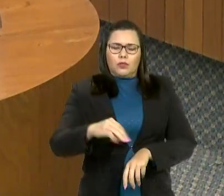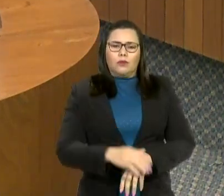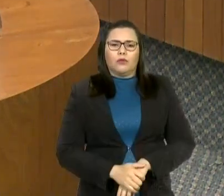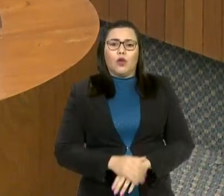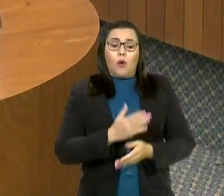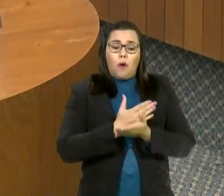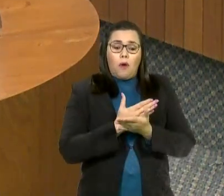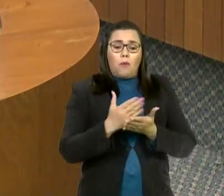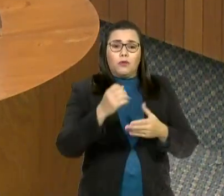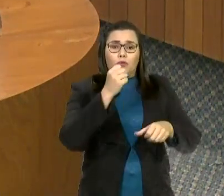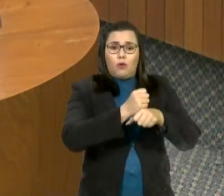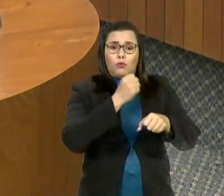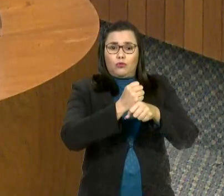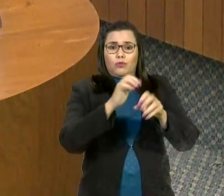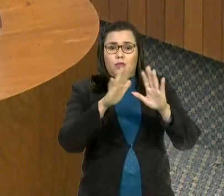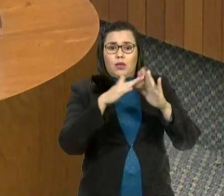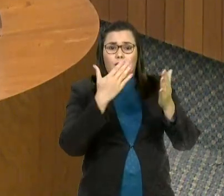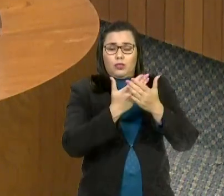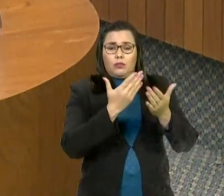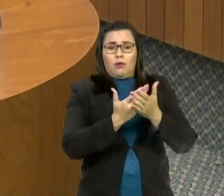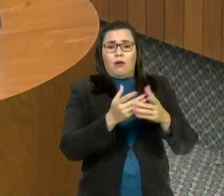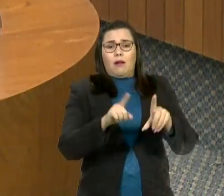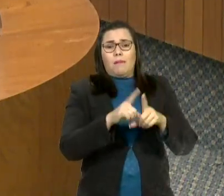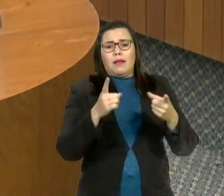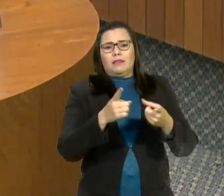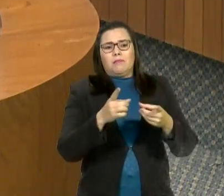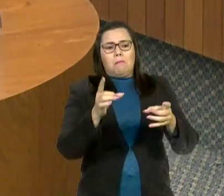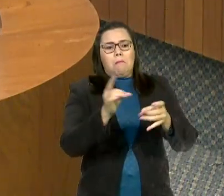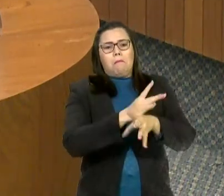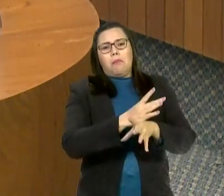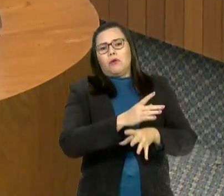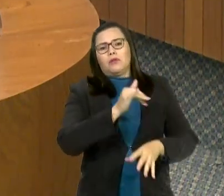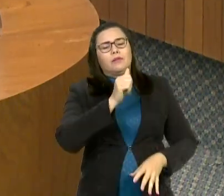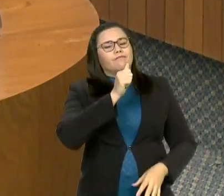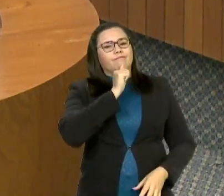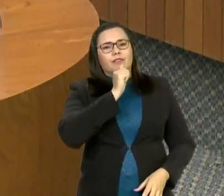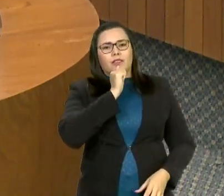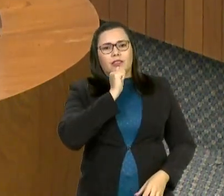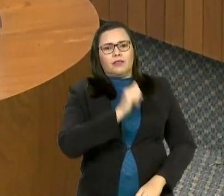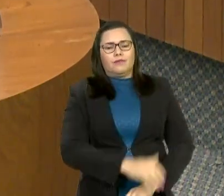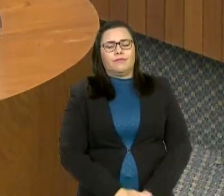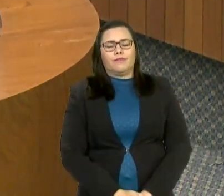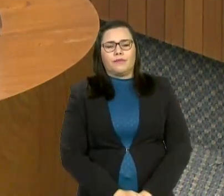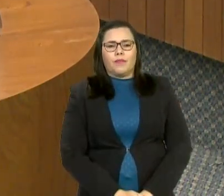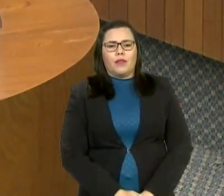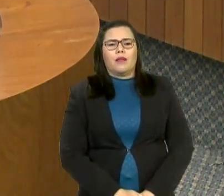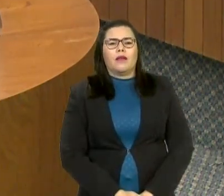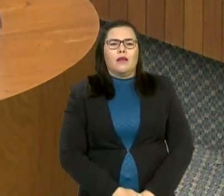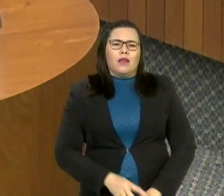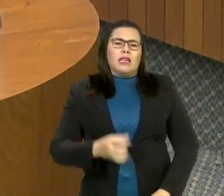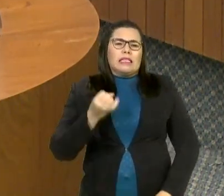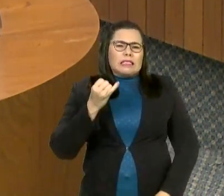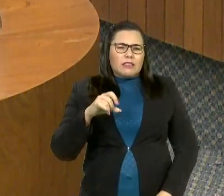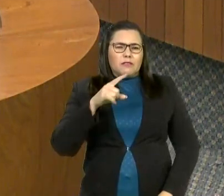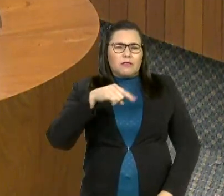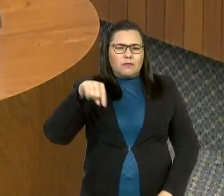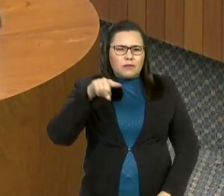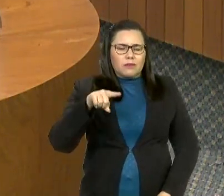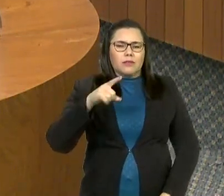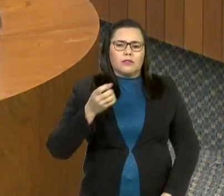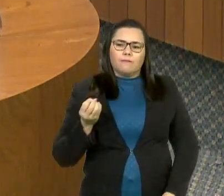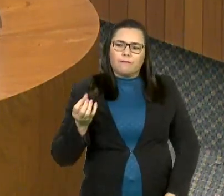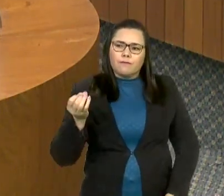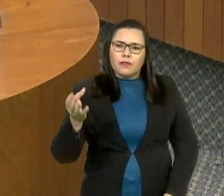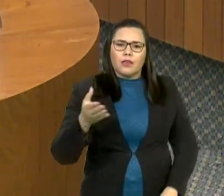Maranhão, é uma realidade conhecida de todas as senhoras e senhores, vê a quantidade de elefantes brancos, de esqueletos de obras que